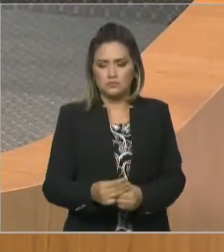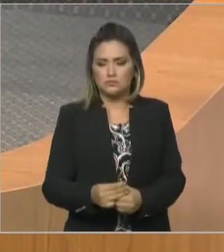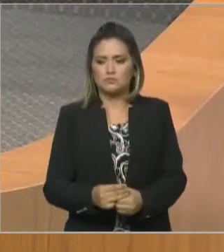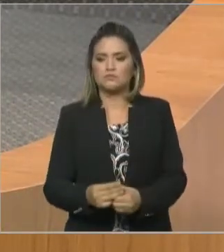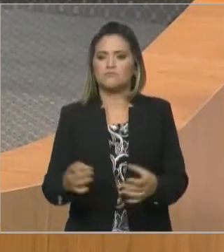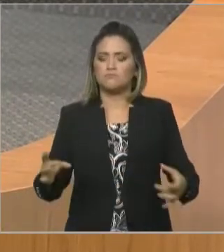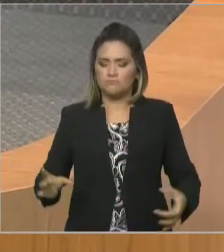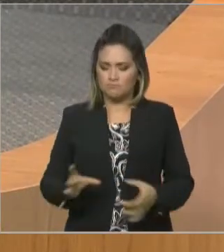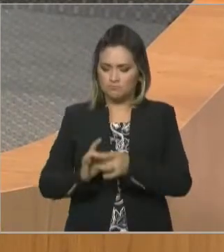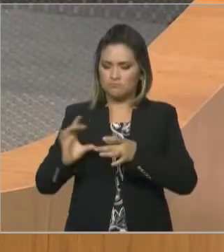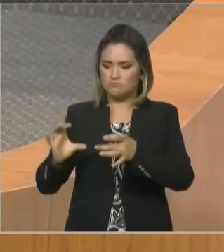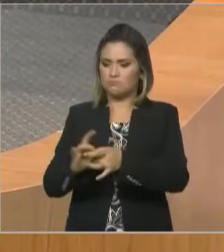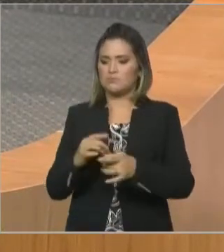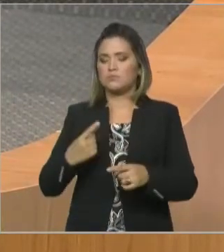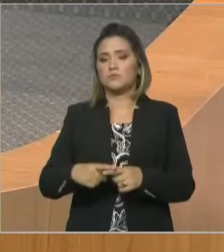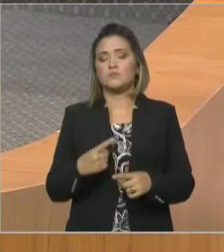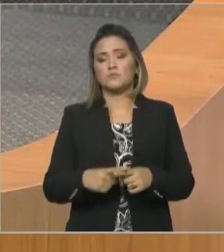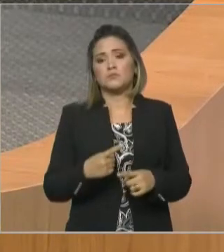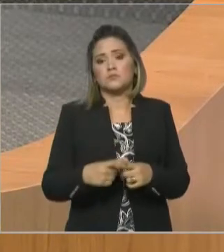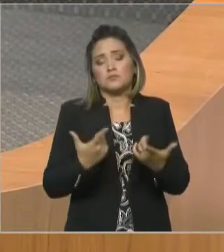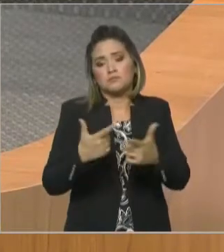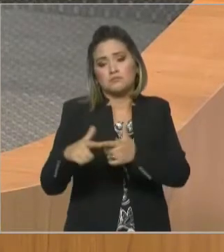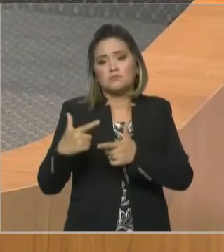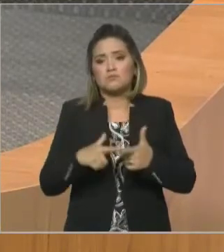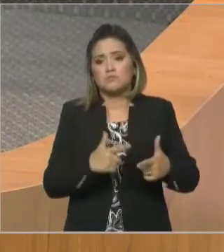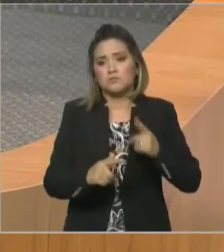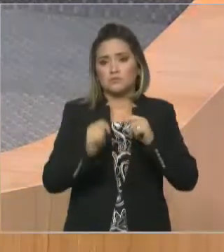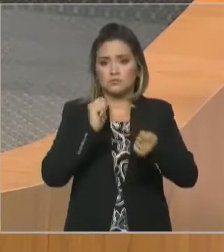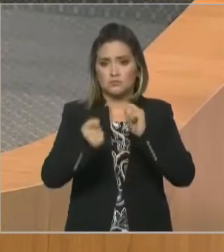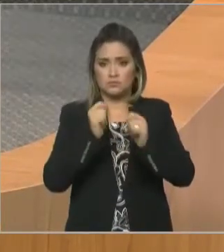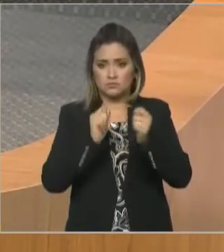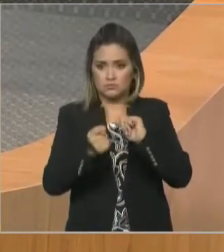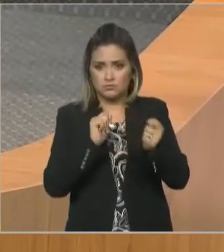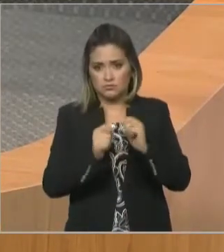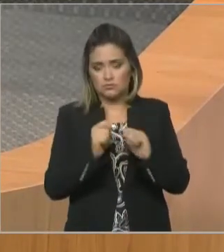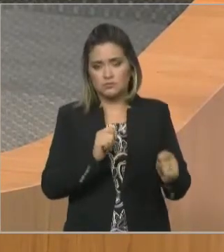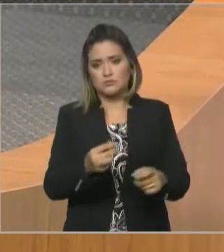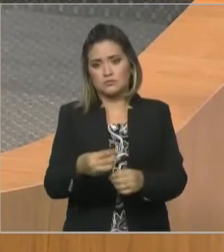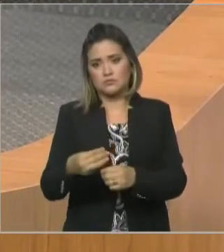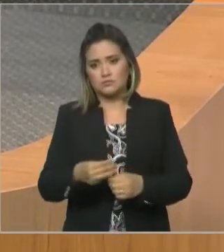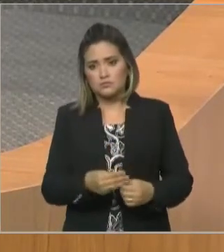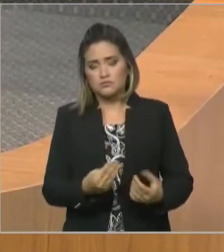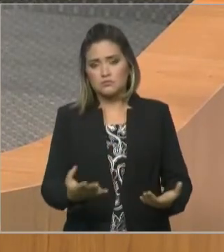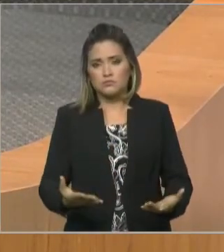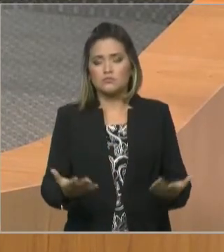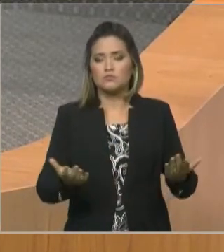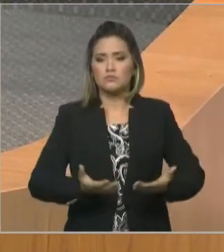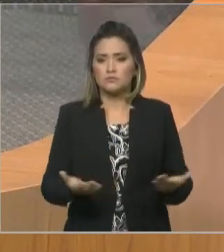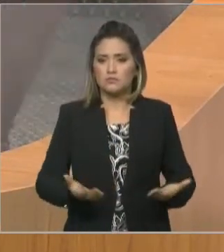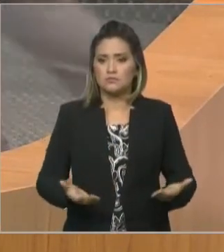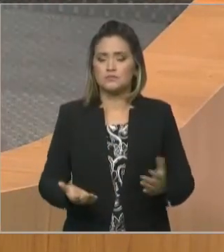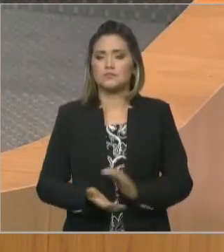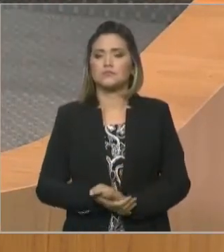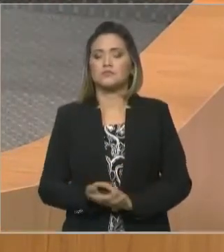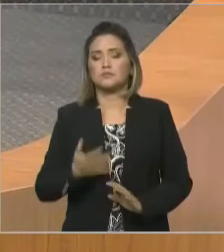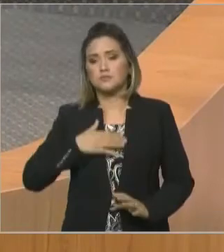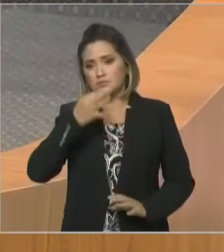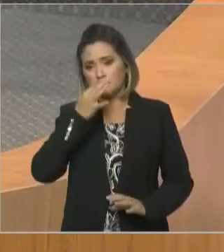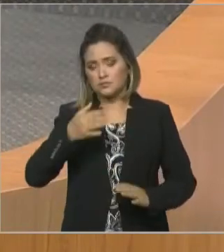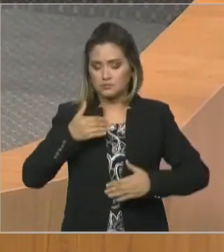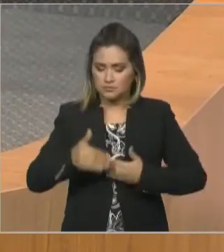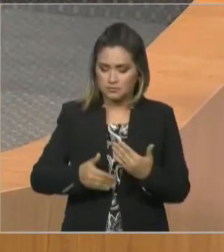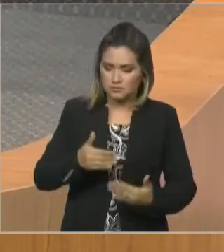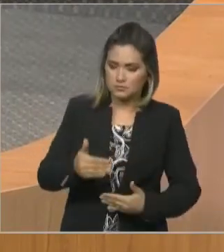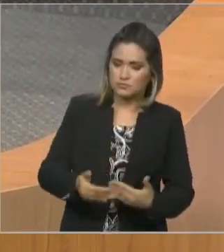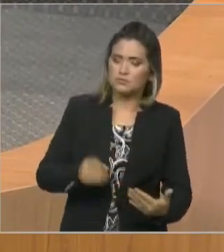econômica instalada nos municípios as suas responsabilidades penso que caminharemos bastante daqui pra frente são